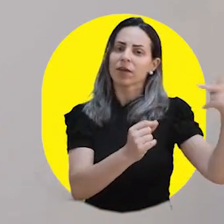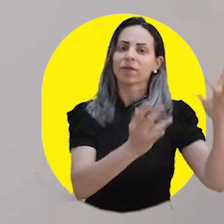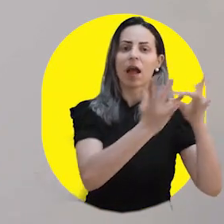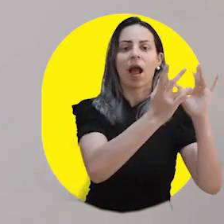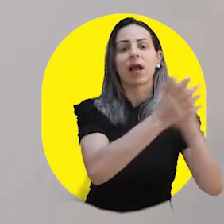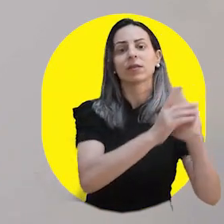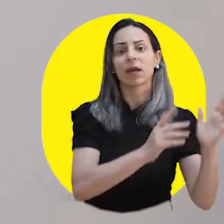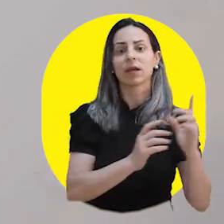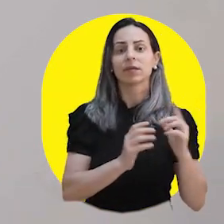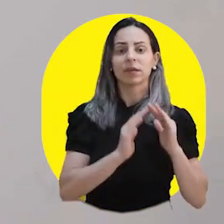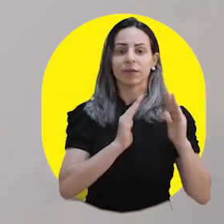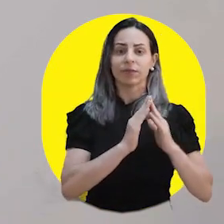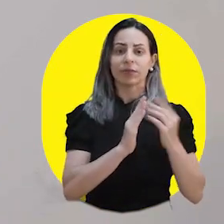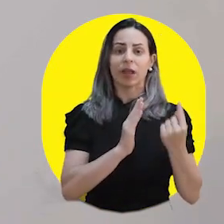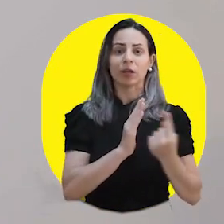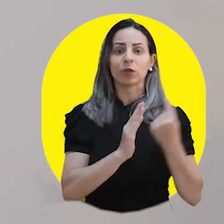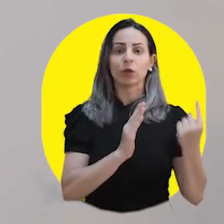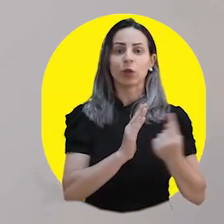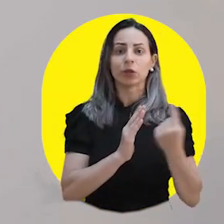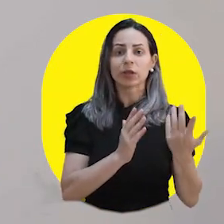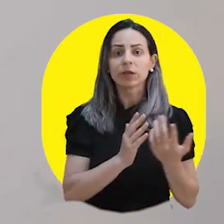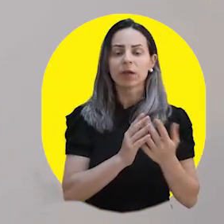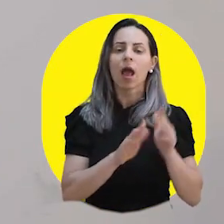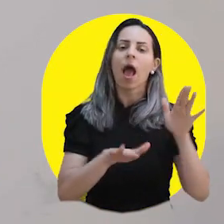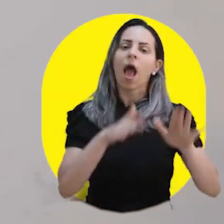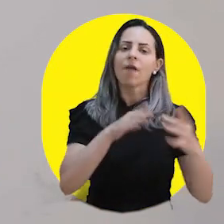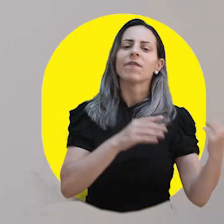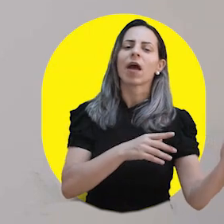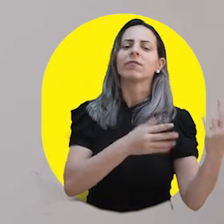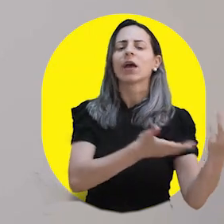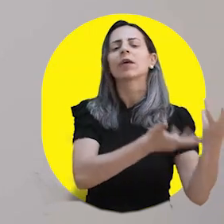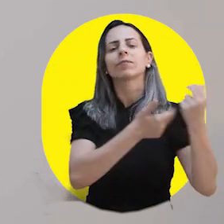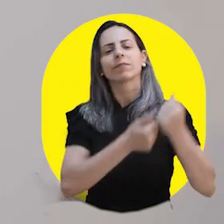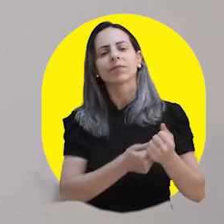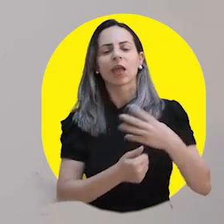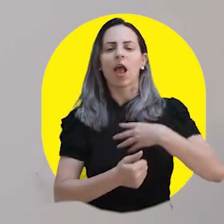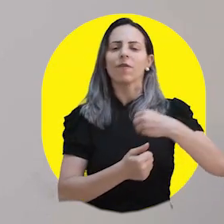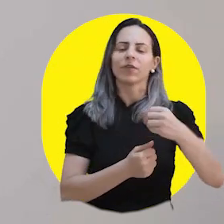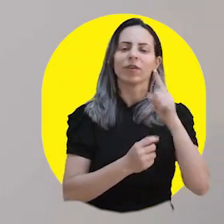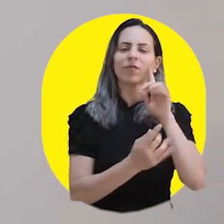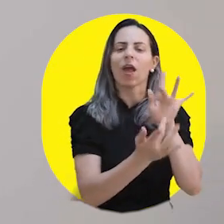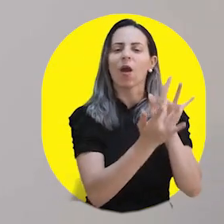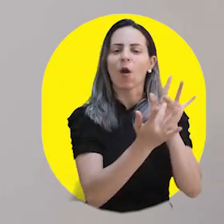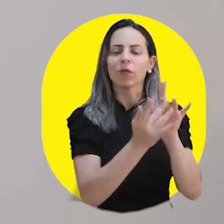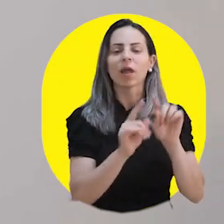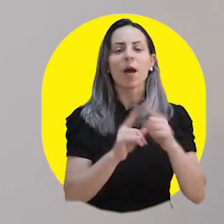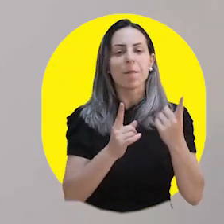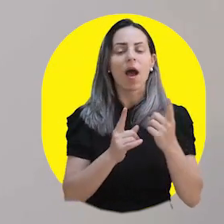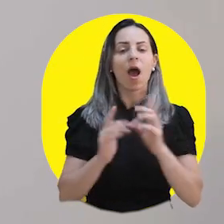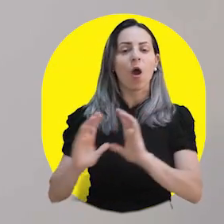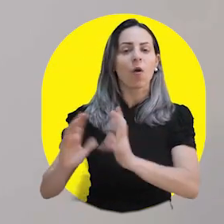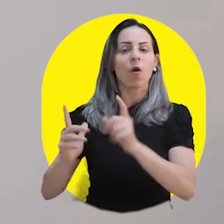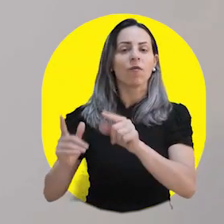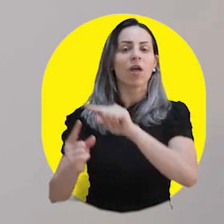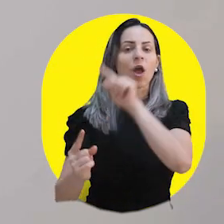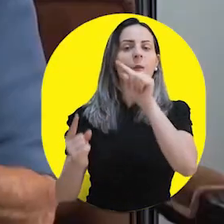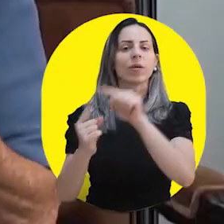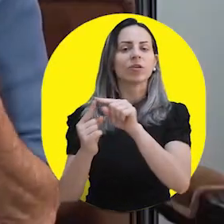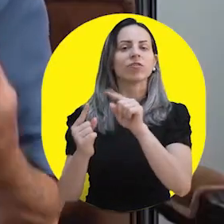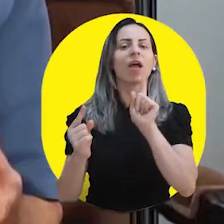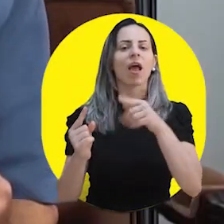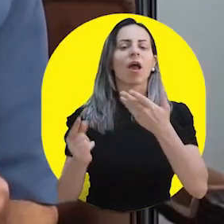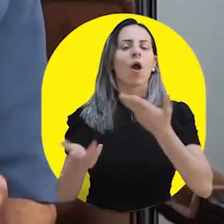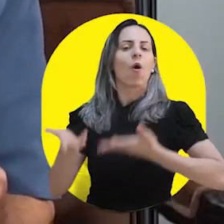sua vida, só periodicamente se encontram, mas você precisa viver a sua vida do dia a dia. Então, esse é o objetivo do conviver.